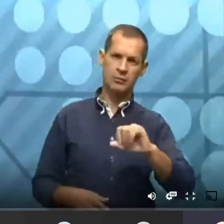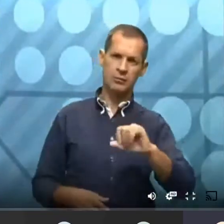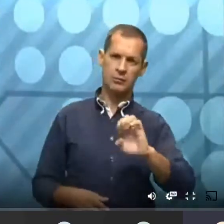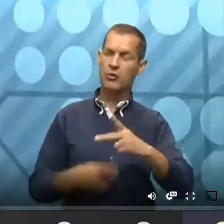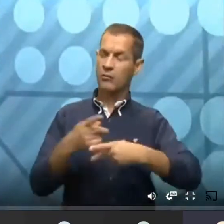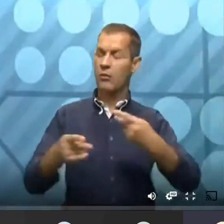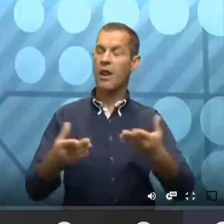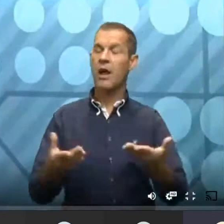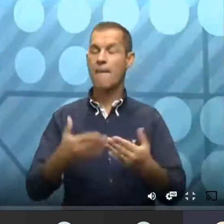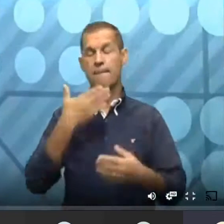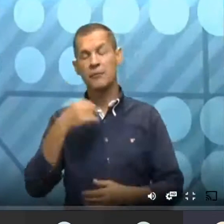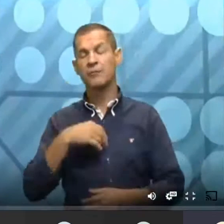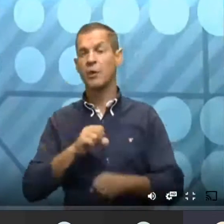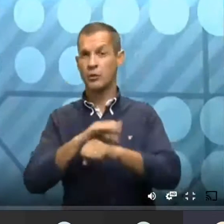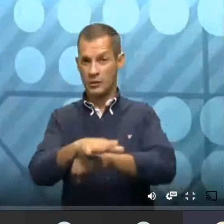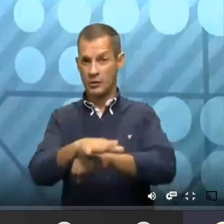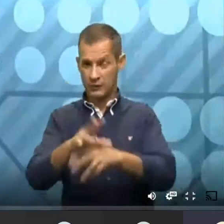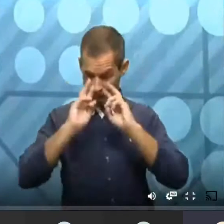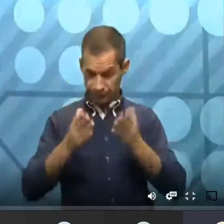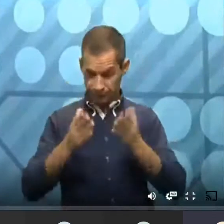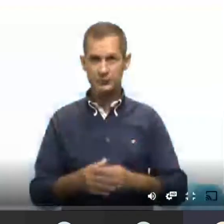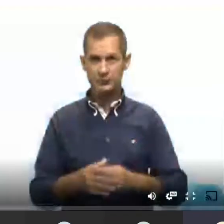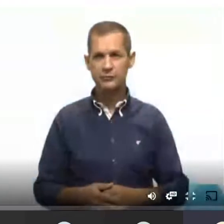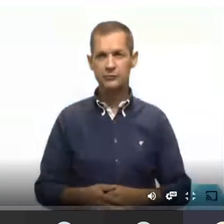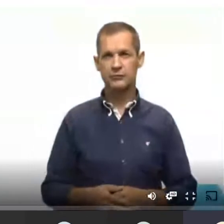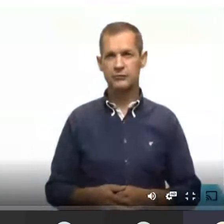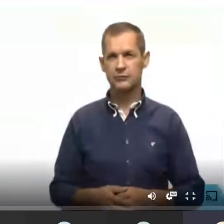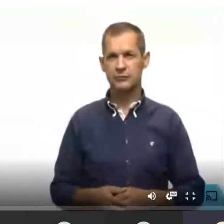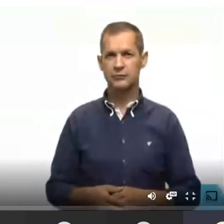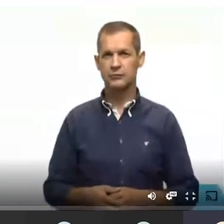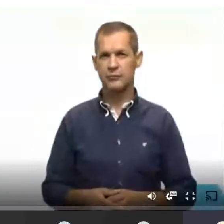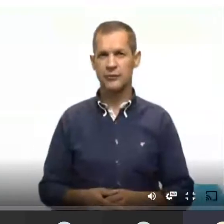gente vai comentar melhor no nosso slide. Vamos lá?